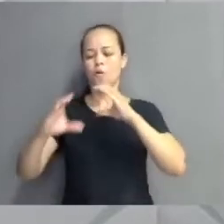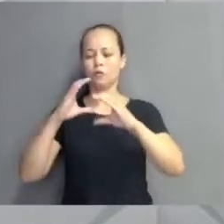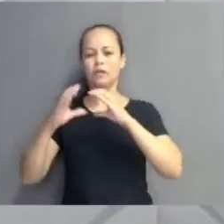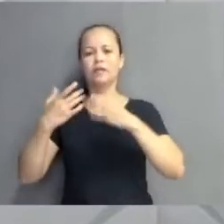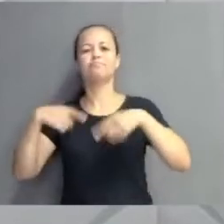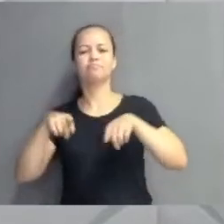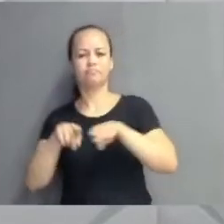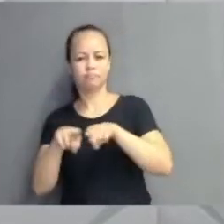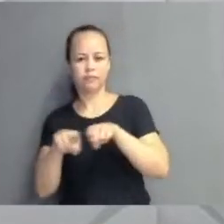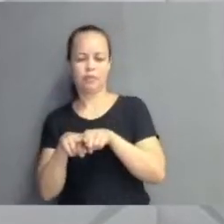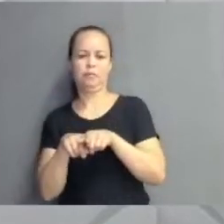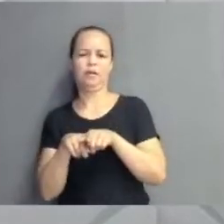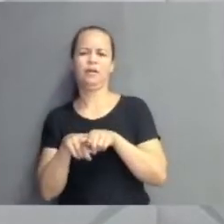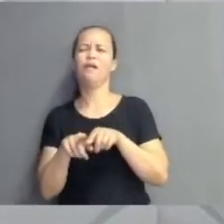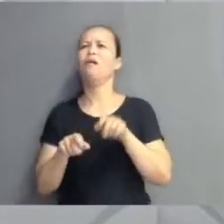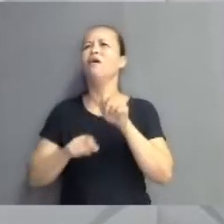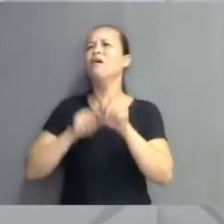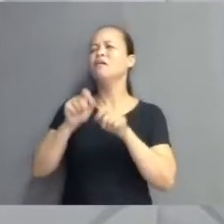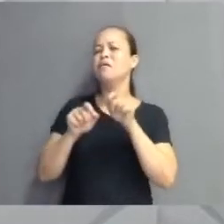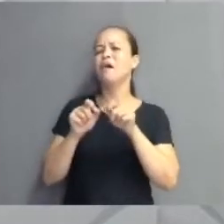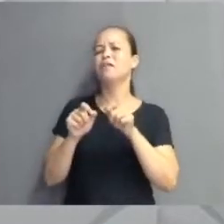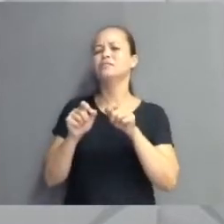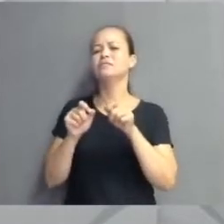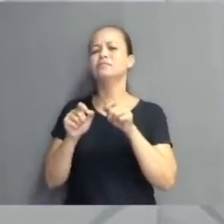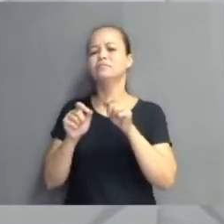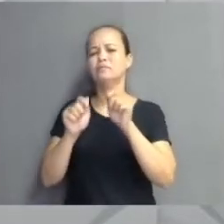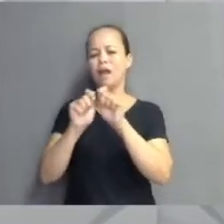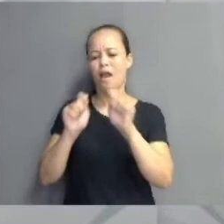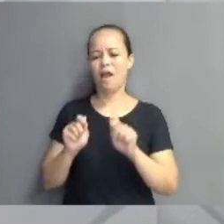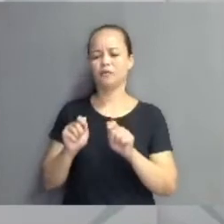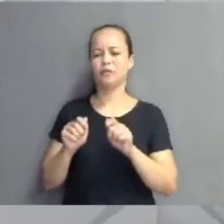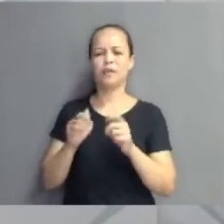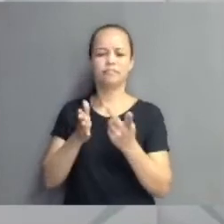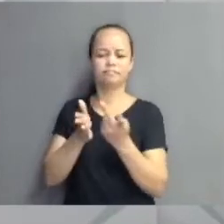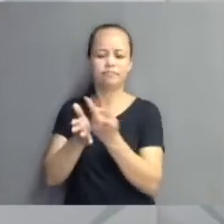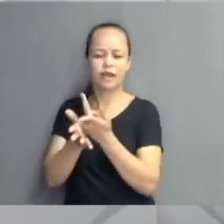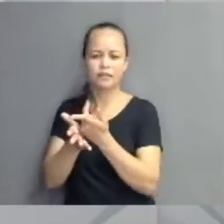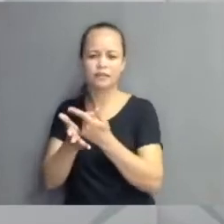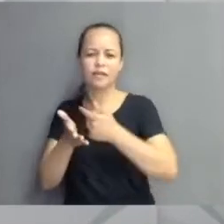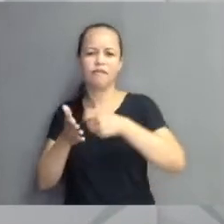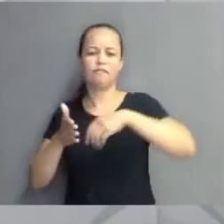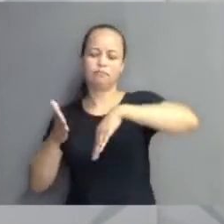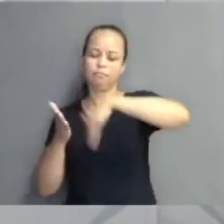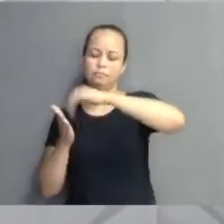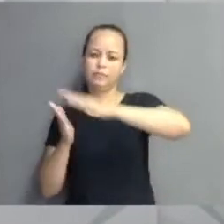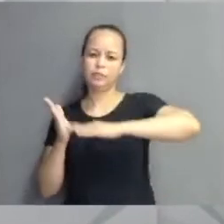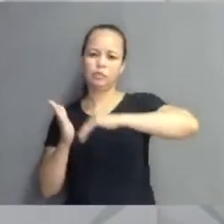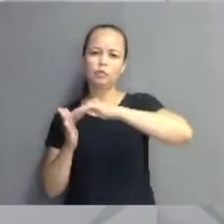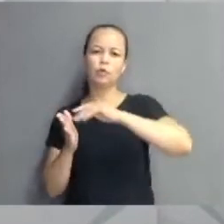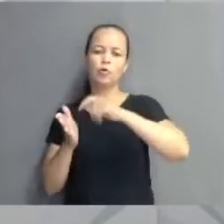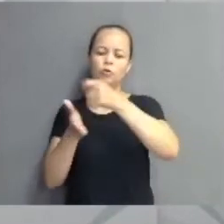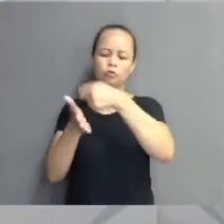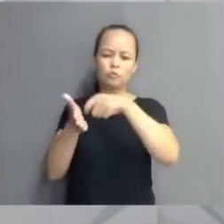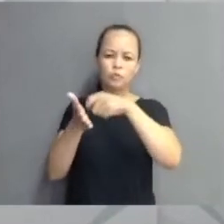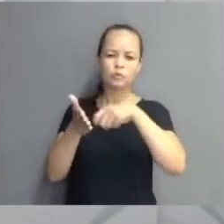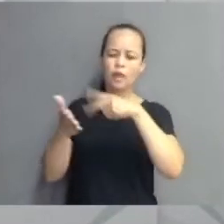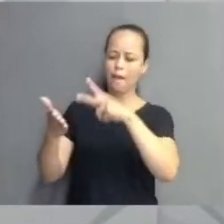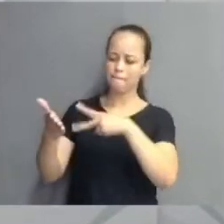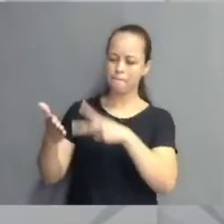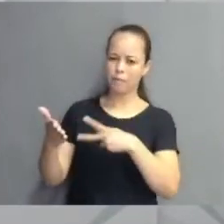também criarts desenho pintura através quando eu vou escrever uma poesia